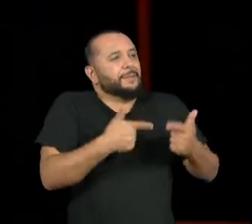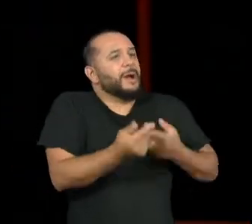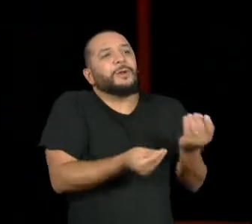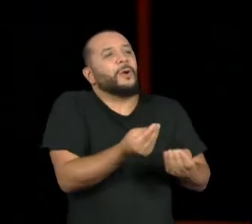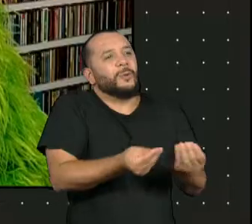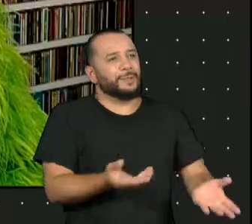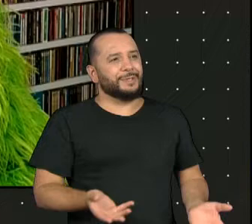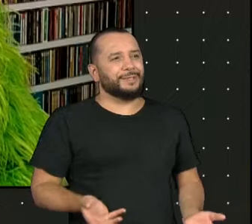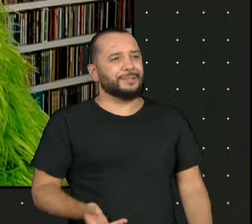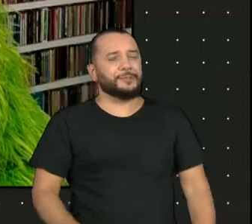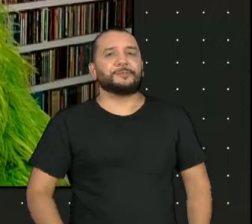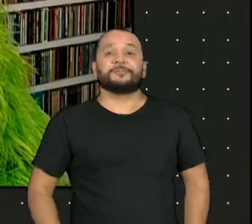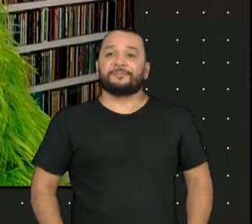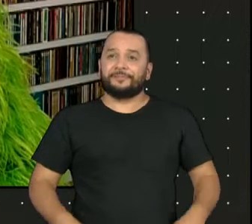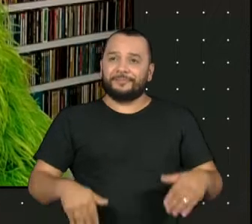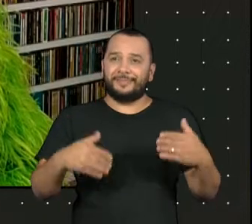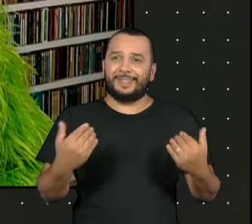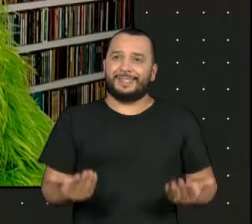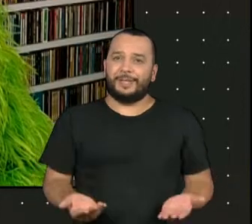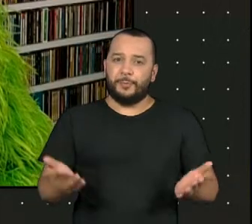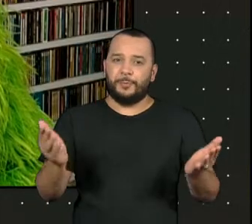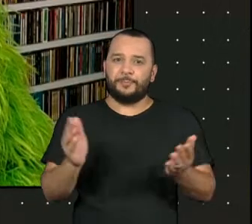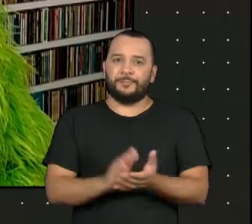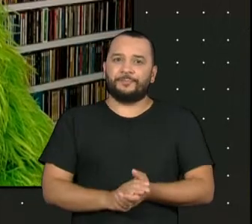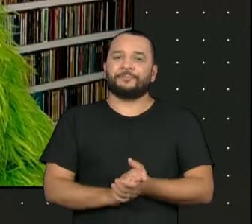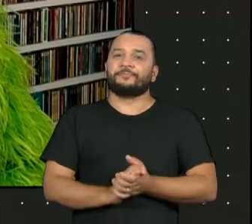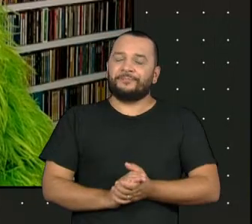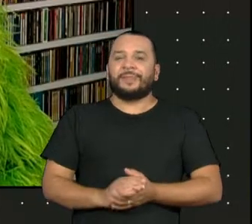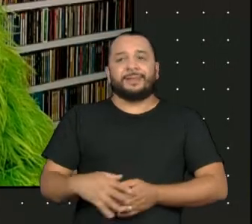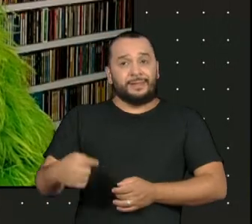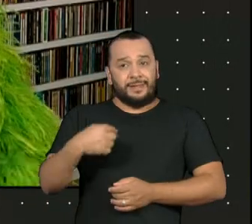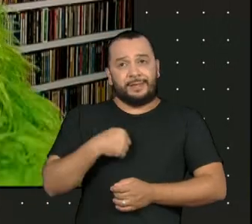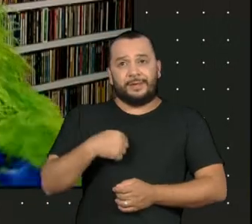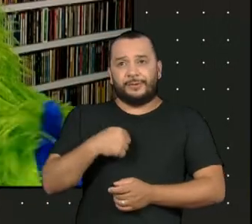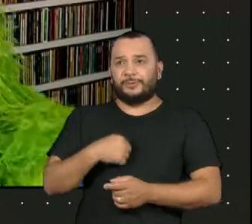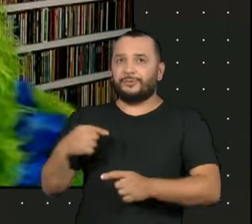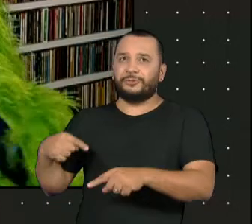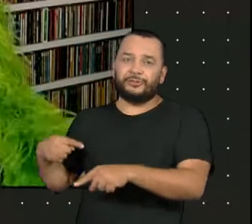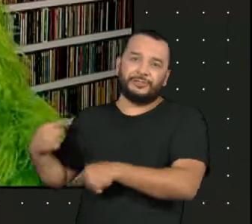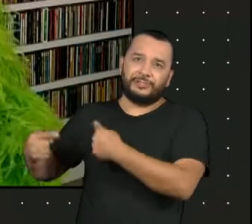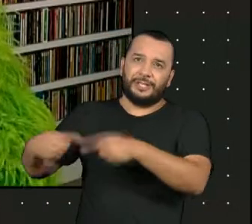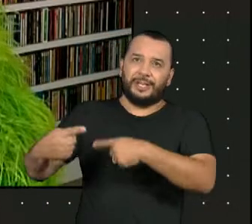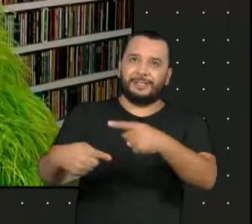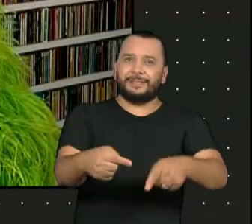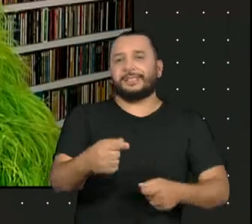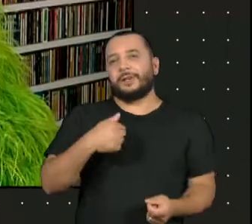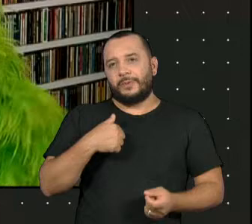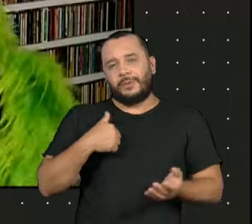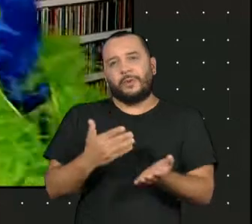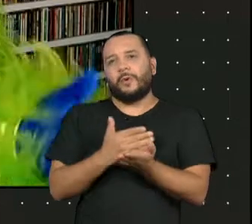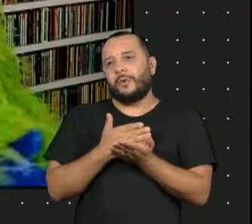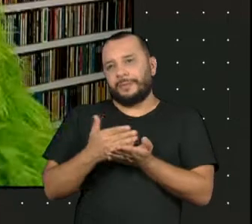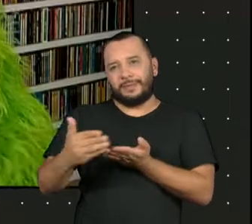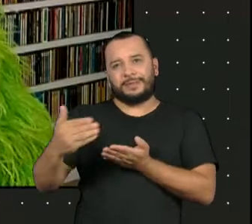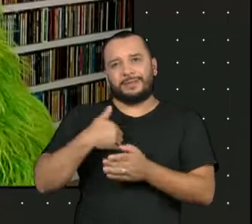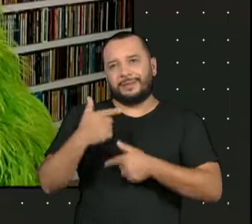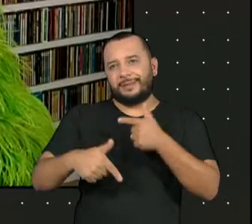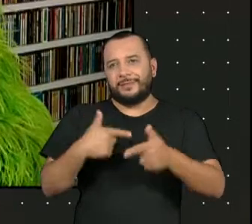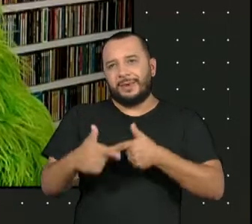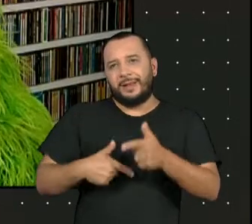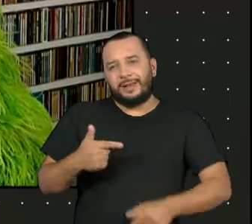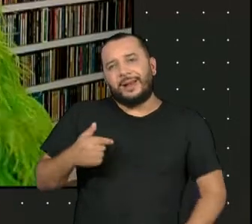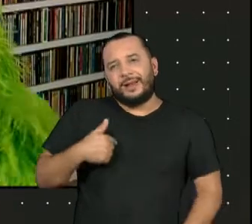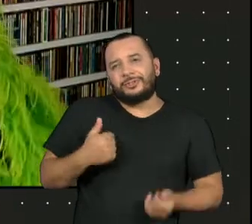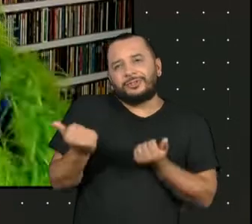isso. Então, Atílio, eu sou daquela geração que começa a trabalhar muito cedo, ajudar os pais